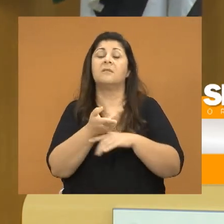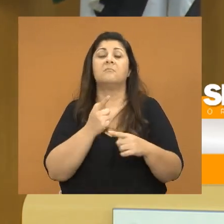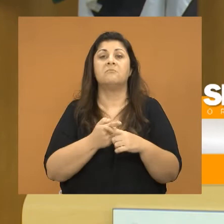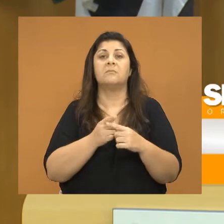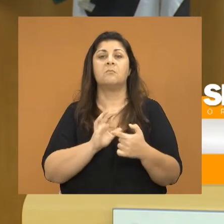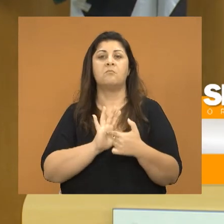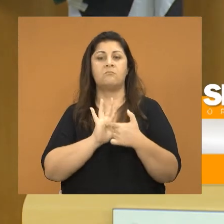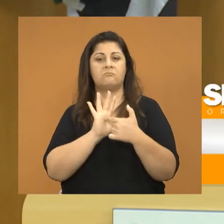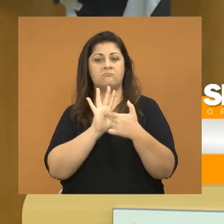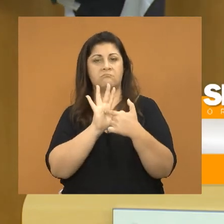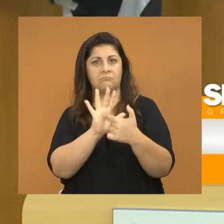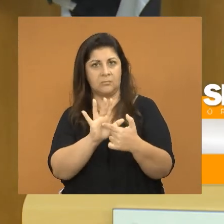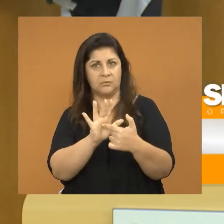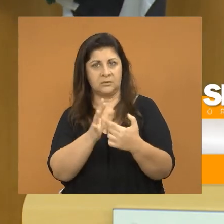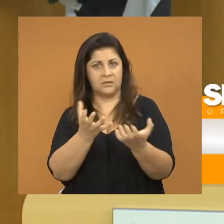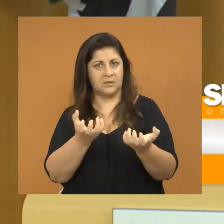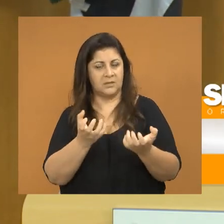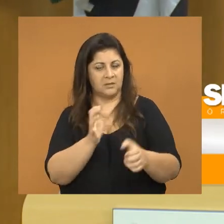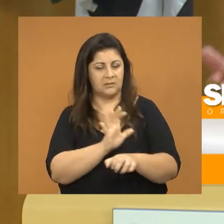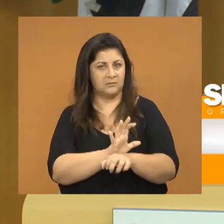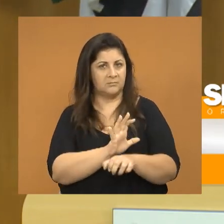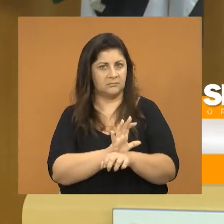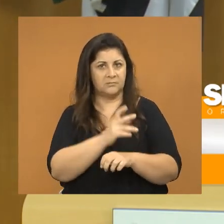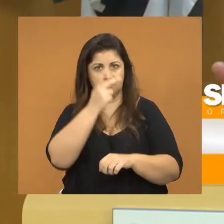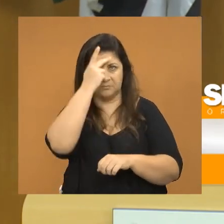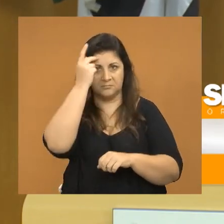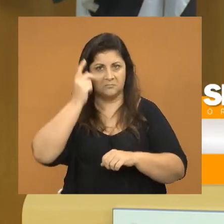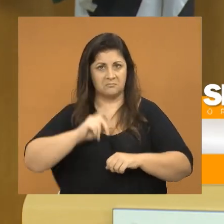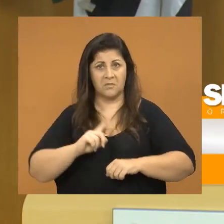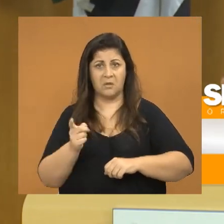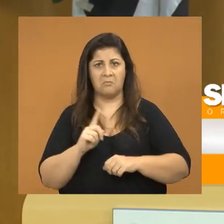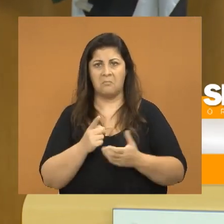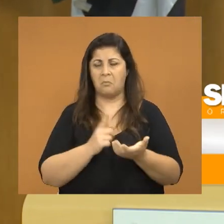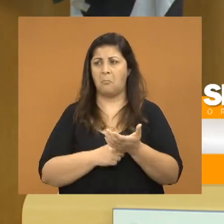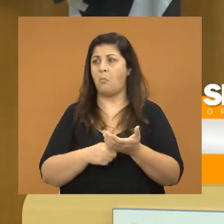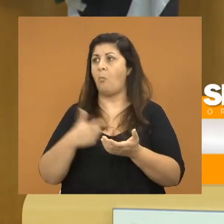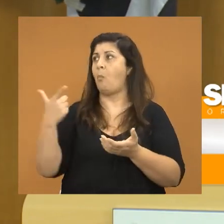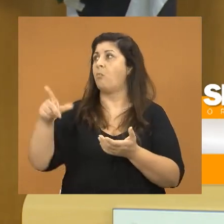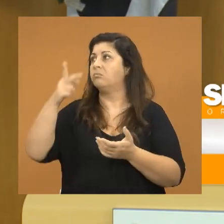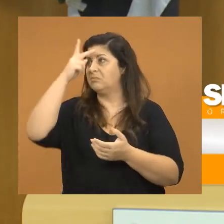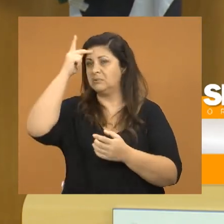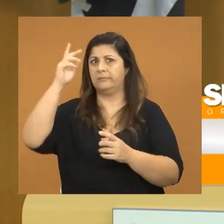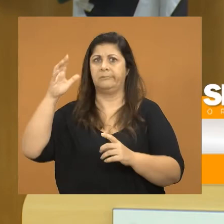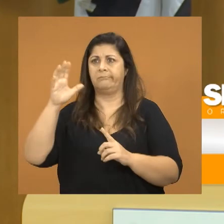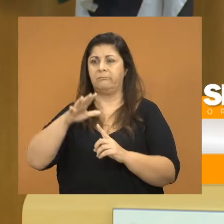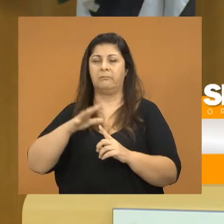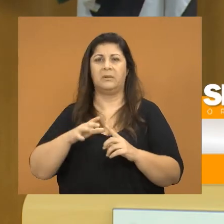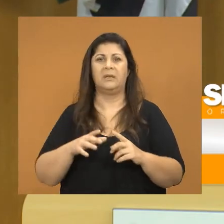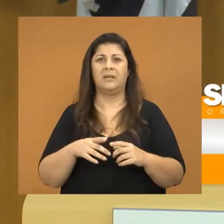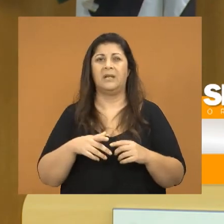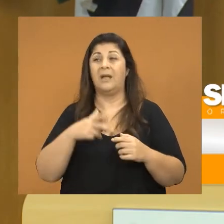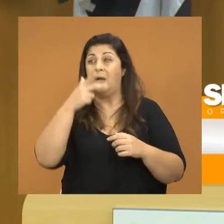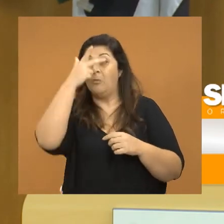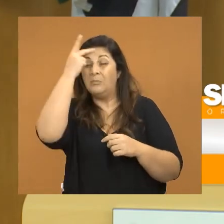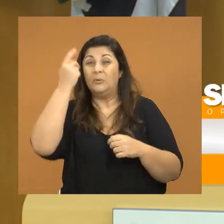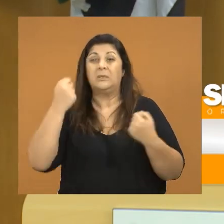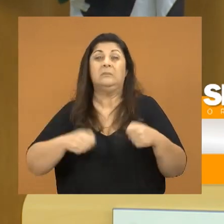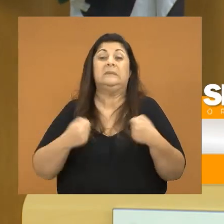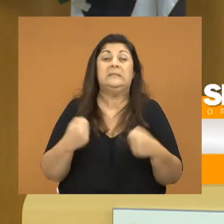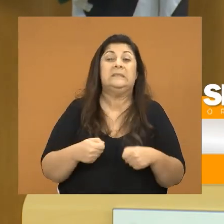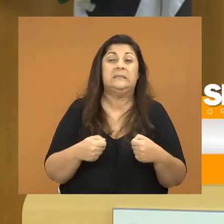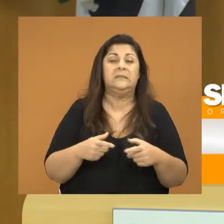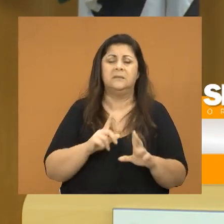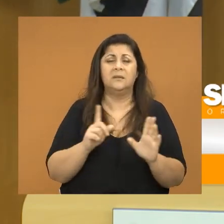de altruísmo, sem estar vinculado com nenhuma outra pessoa que esteja necessitando naquele momento de